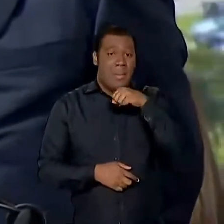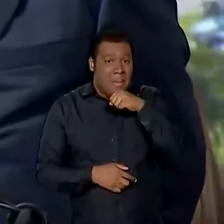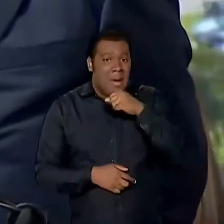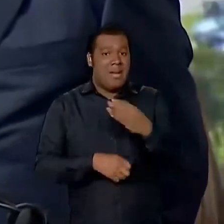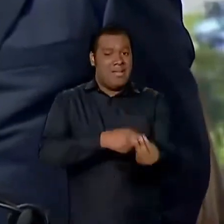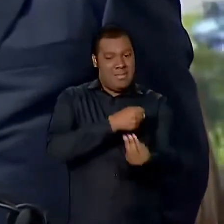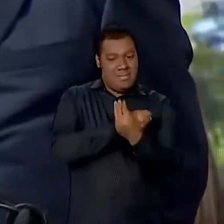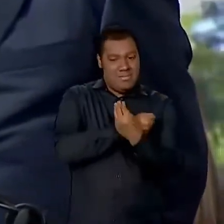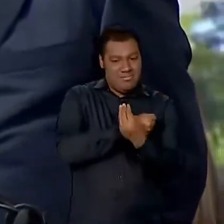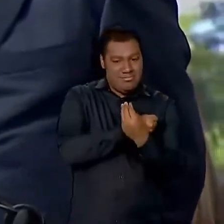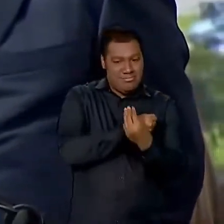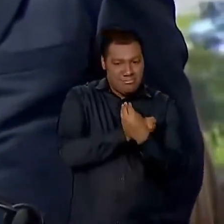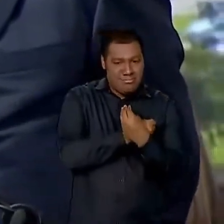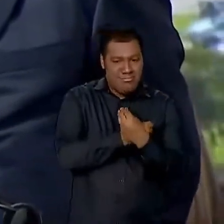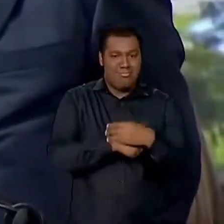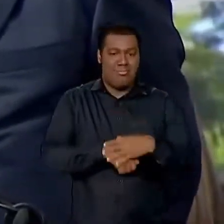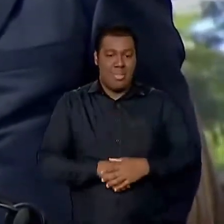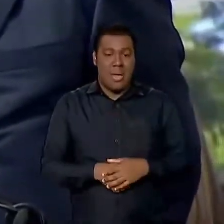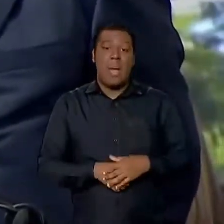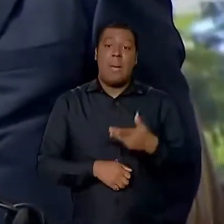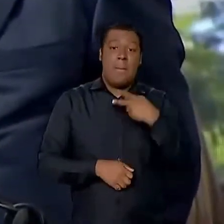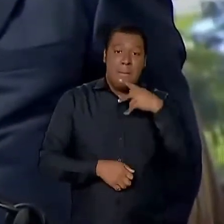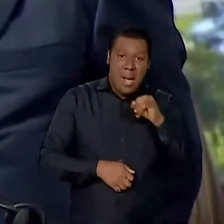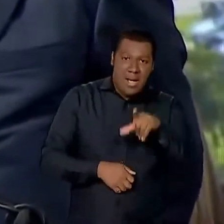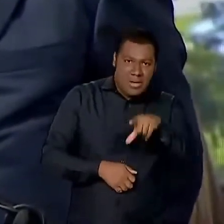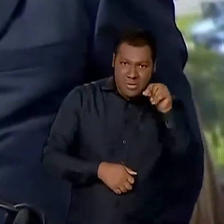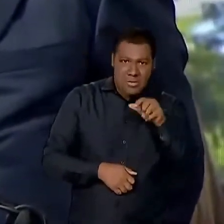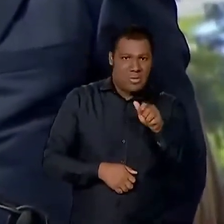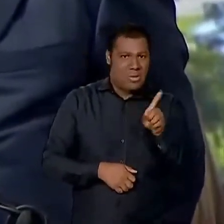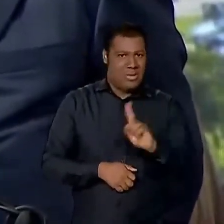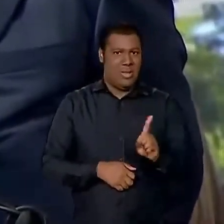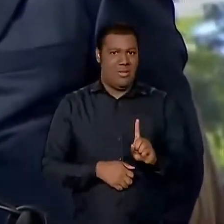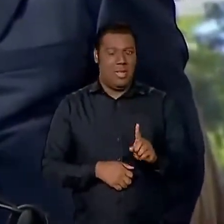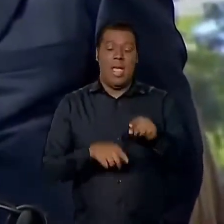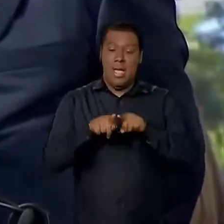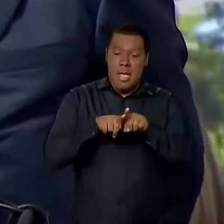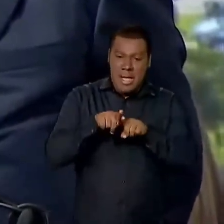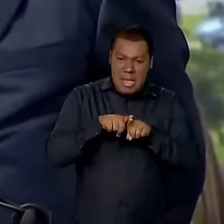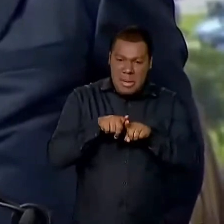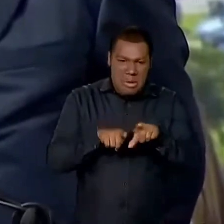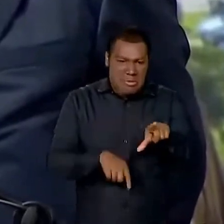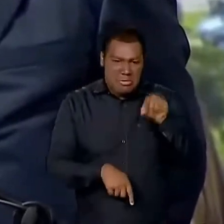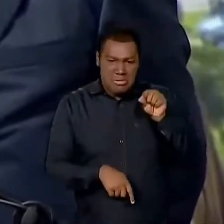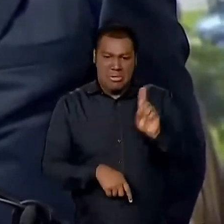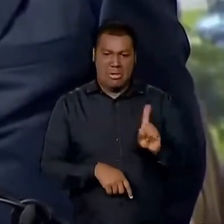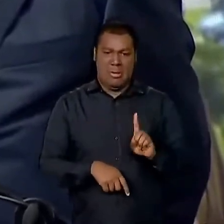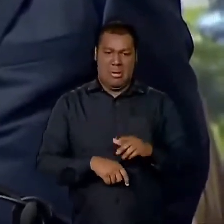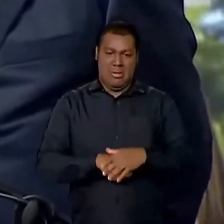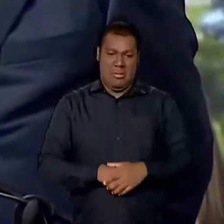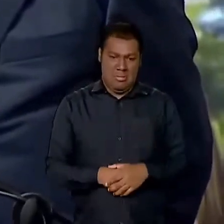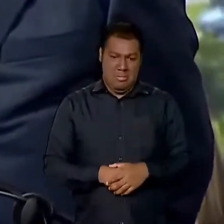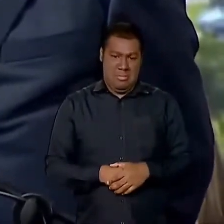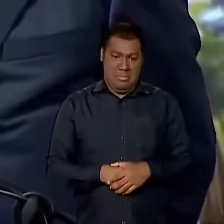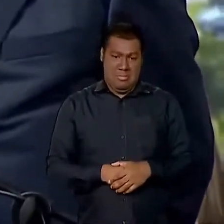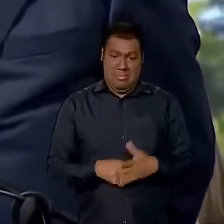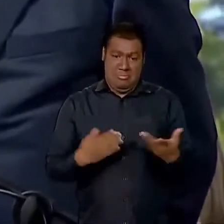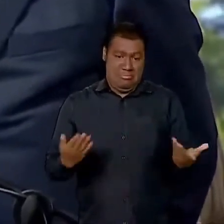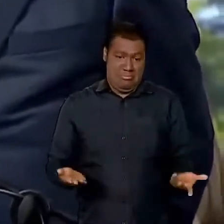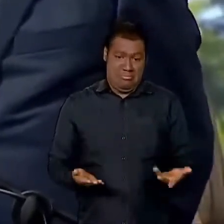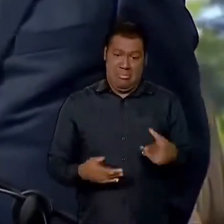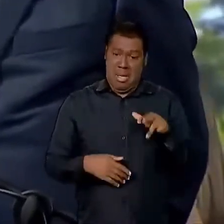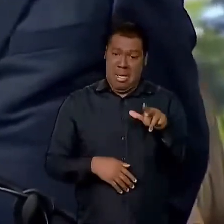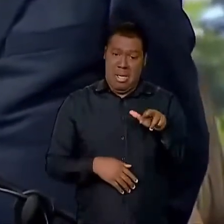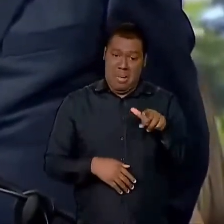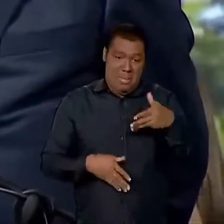também não escolhe. Irmão, também a gente não escolhe. Irmão, a gente tem o que a mãe da gente pôs no mundo.